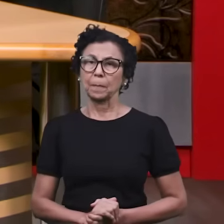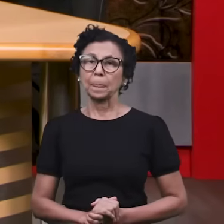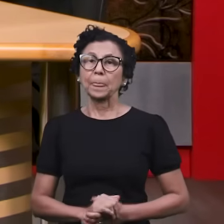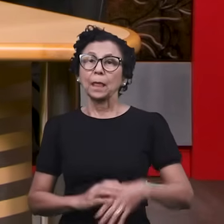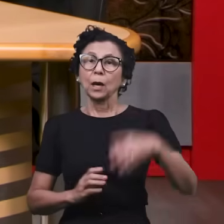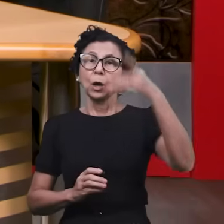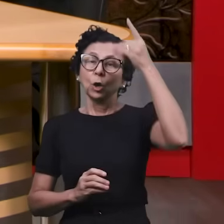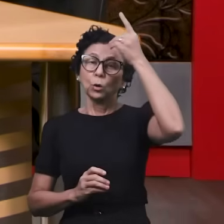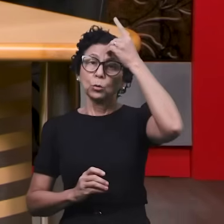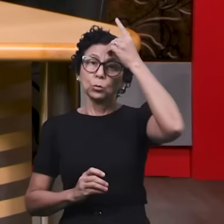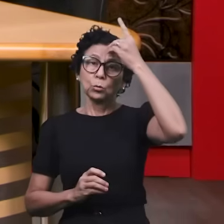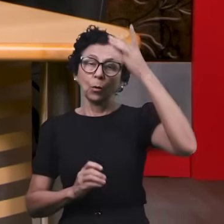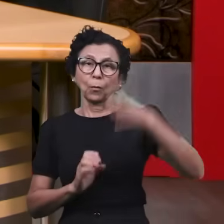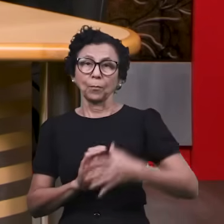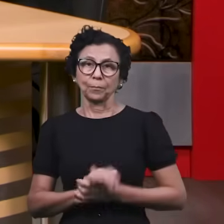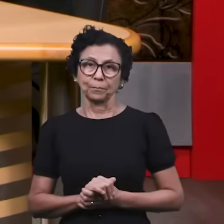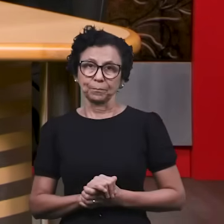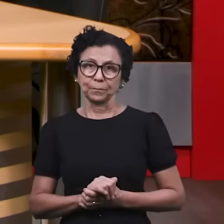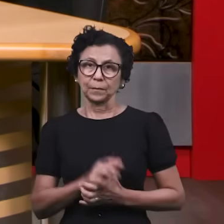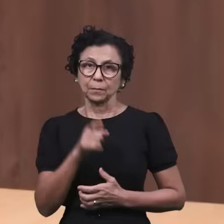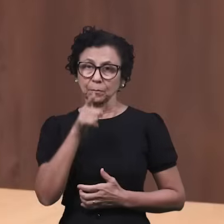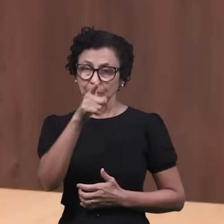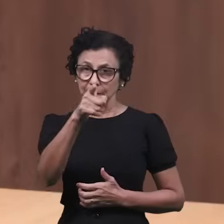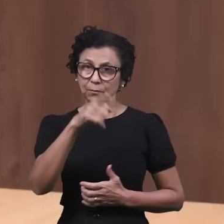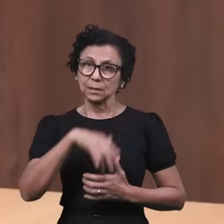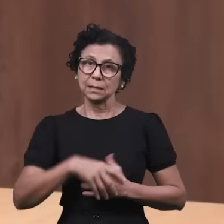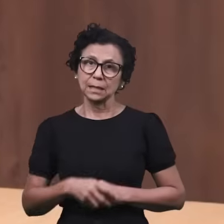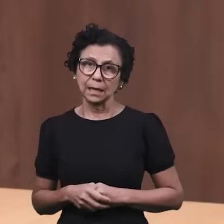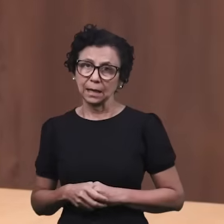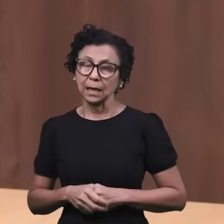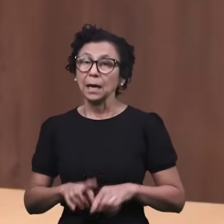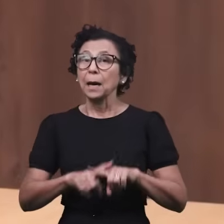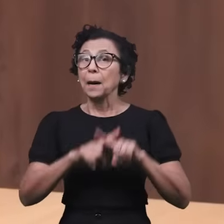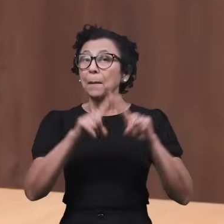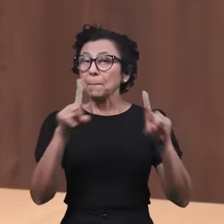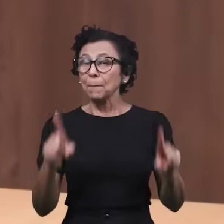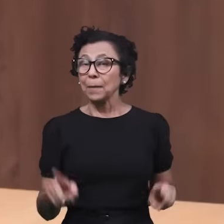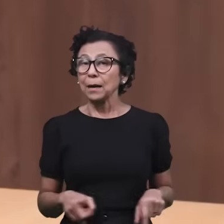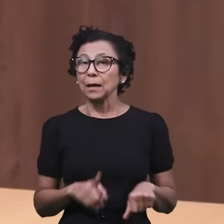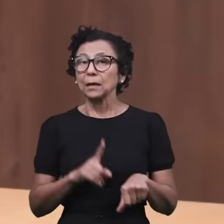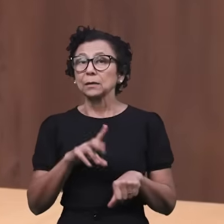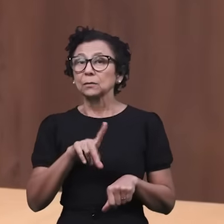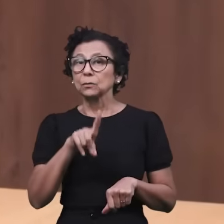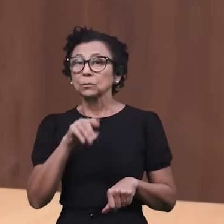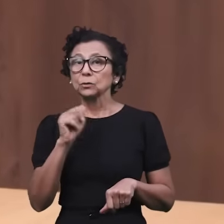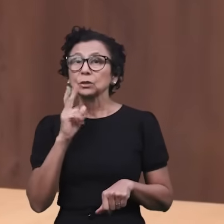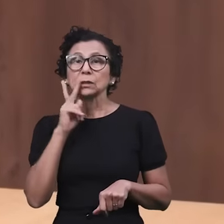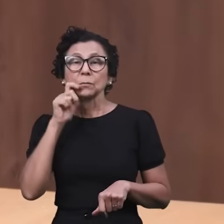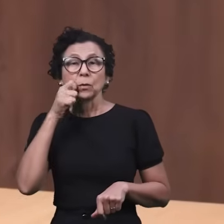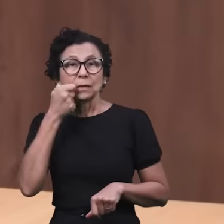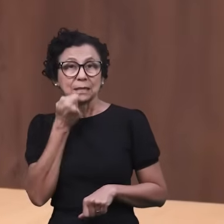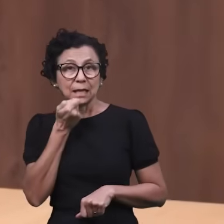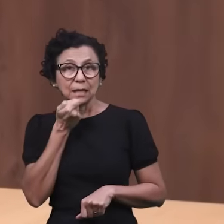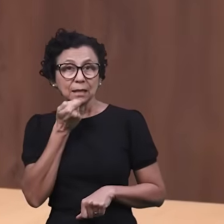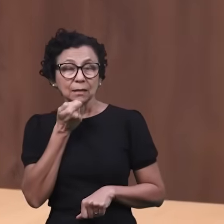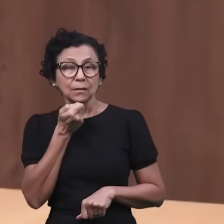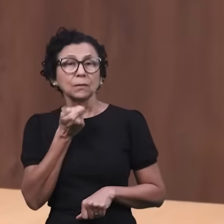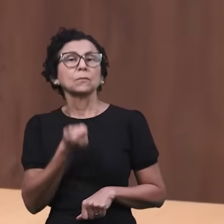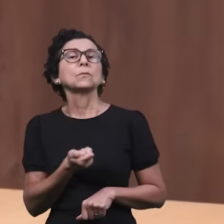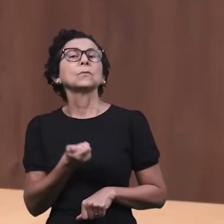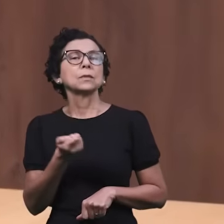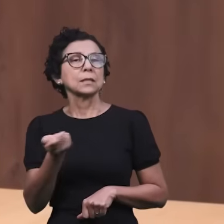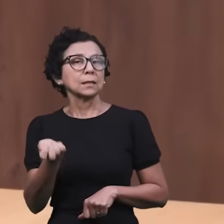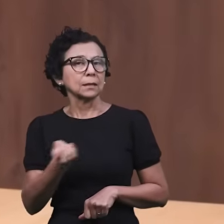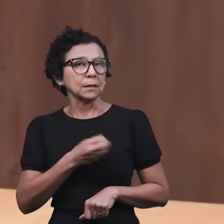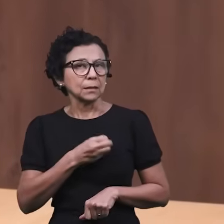mas você participou do corpo indignamente. Você não discerniu o dom, o juízo veio. Isso é doutrina,